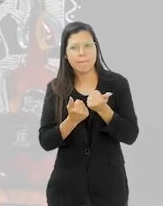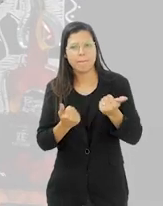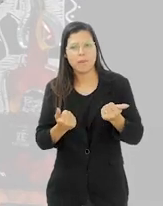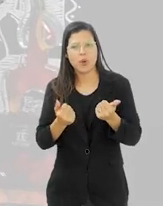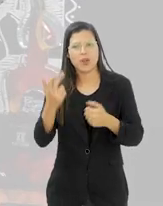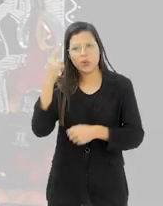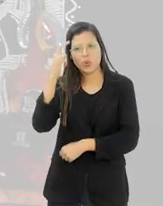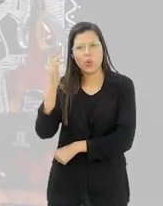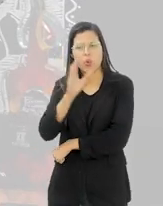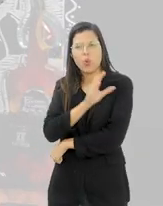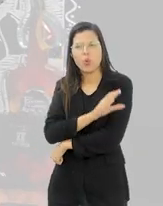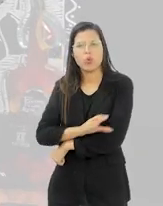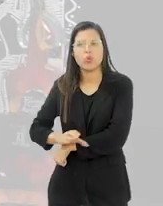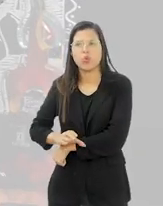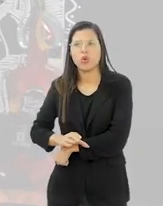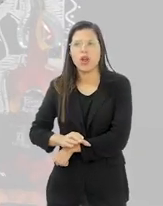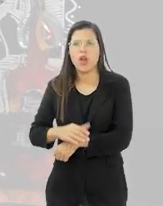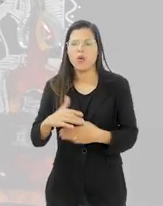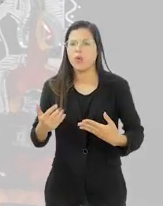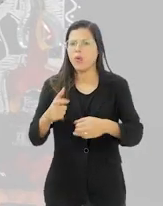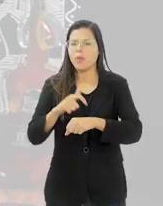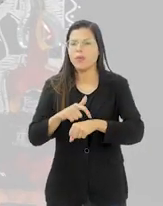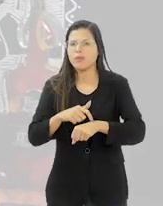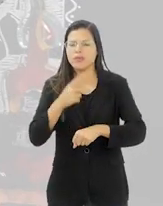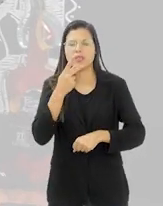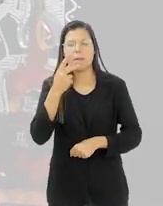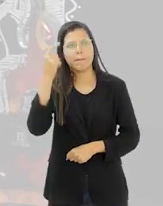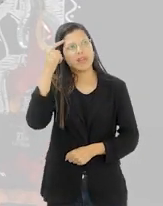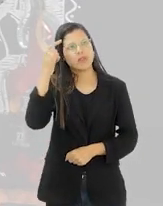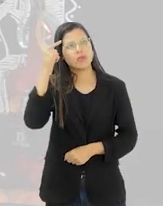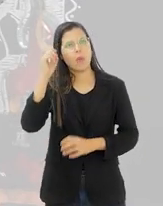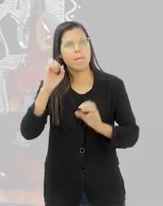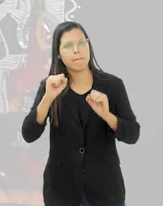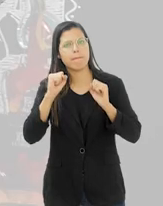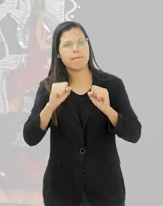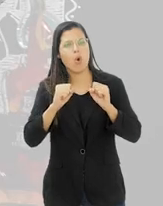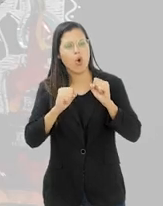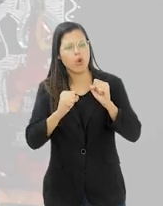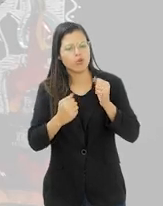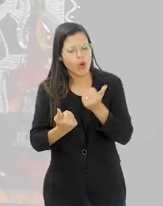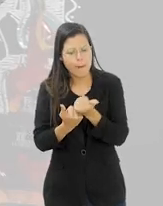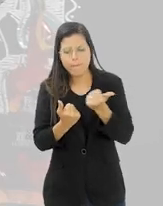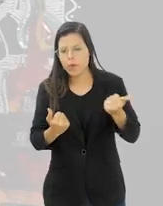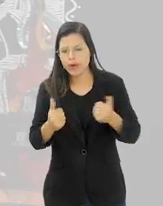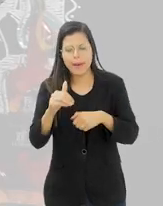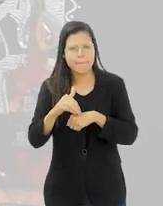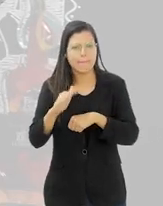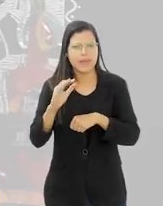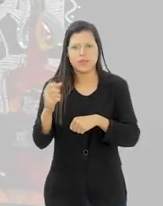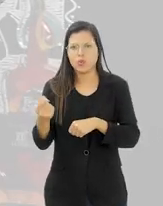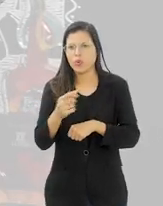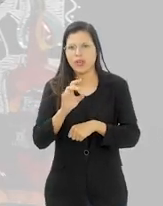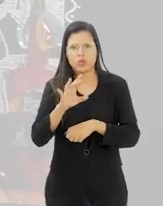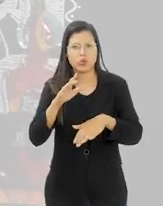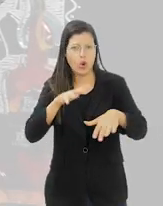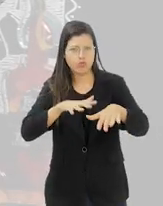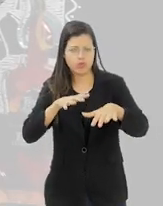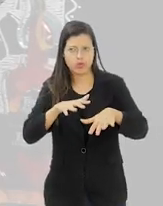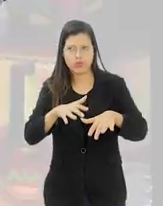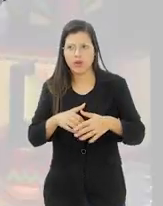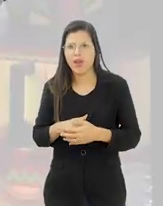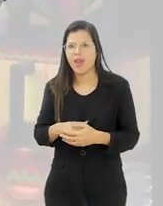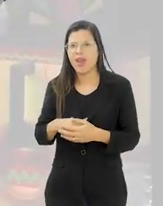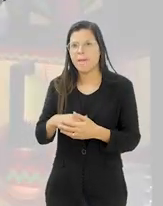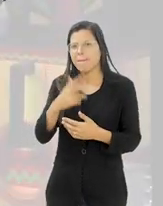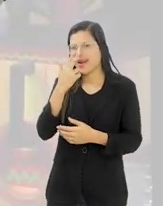cultural, como surge isso? Em que momento que você fala, olha, eu posso fazer mais do que ser um simples desfilante, né? É um